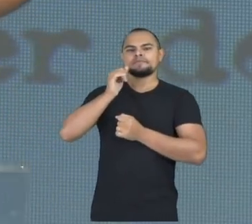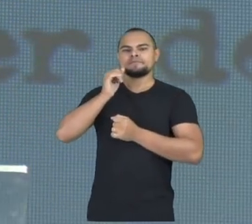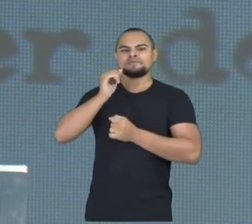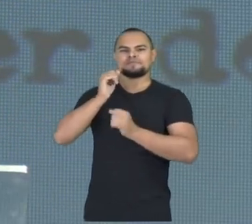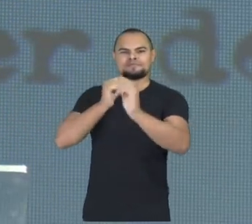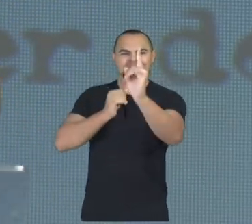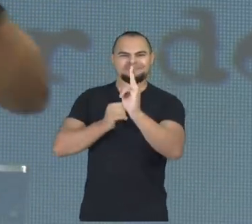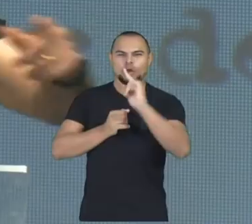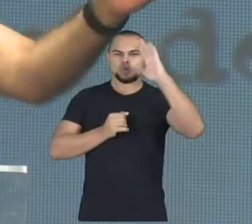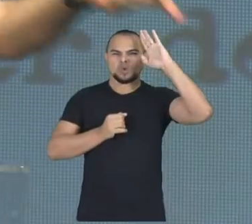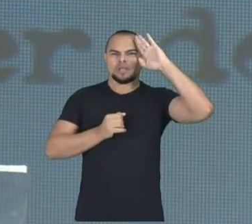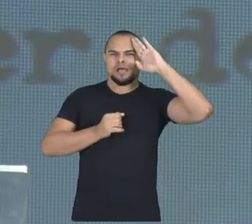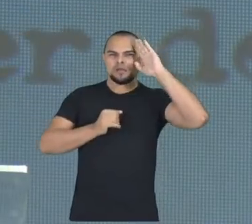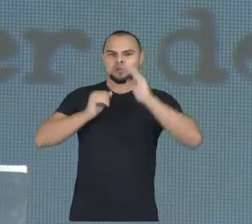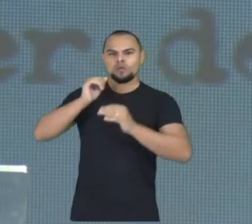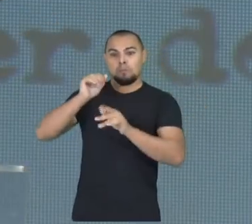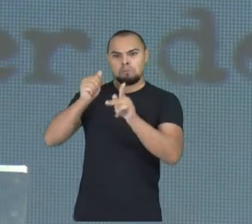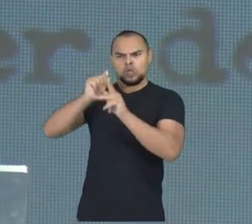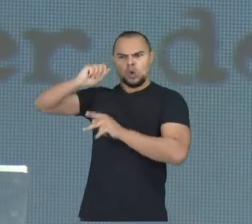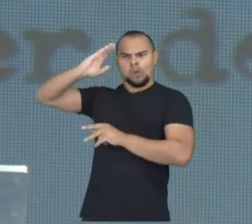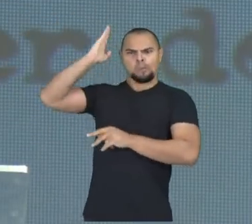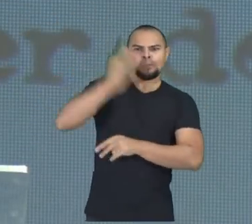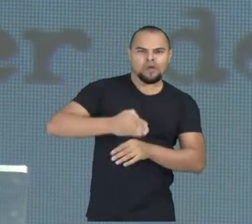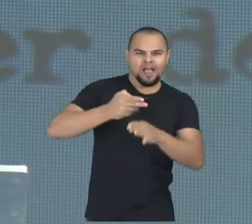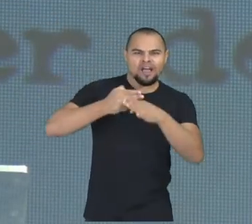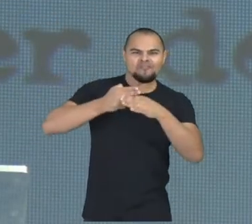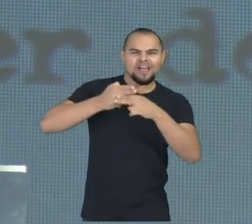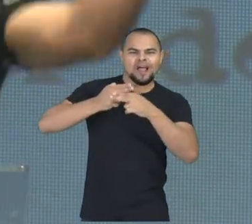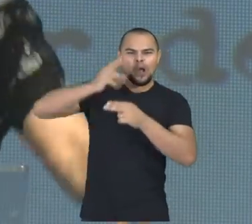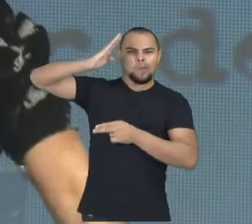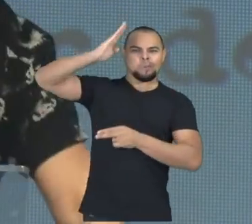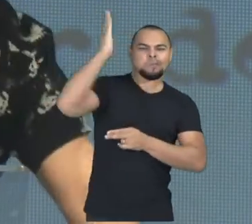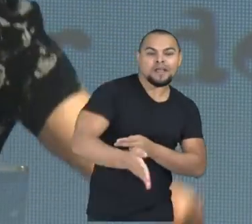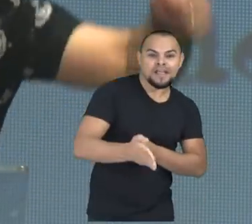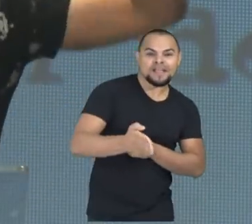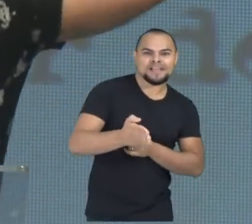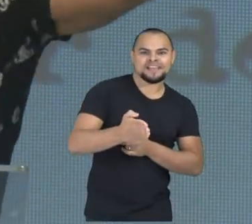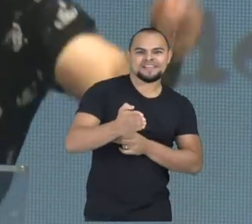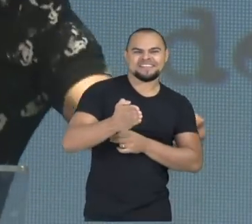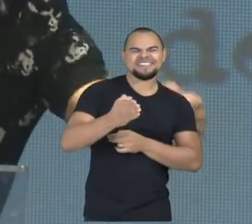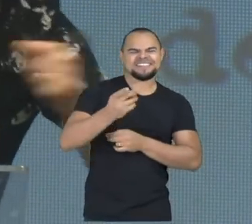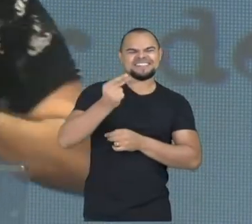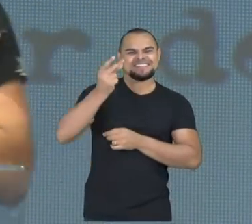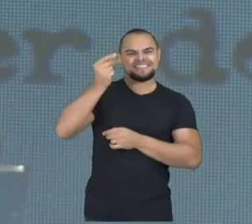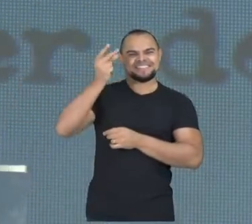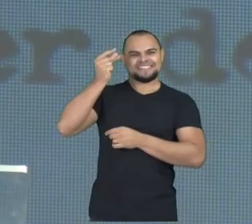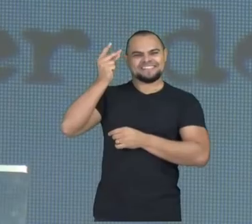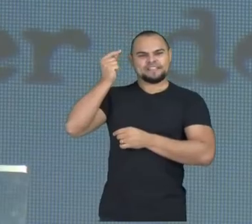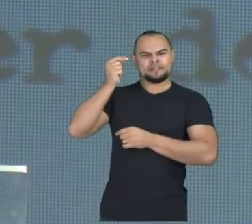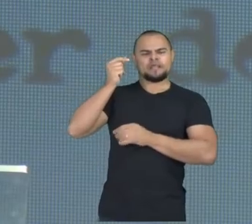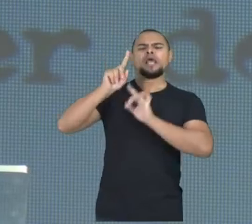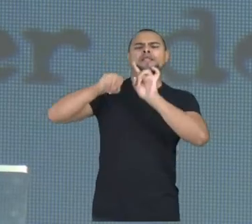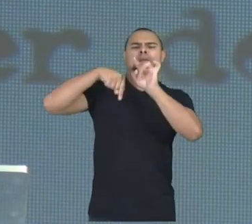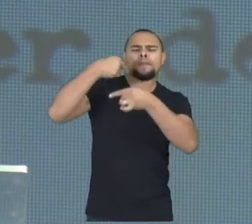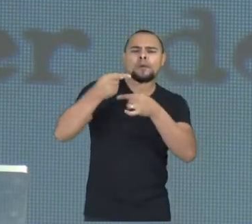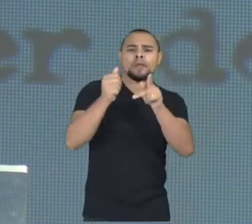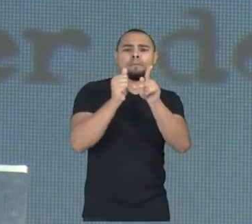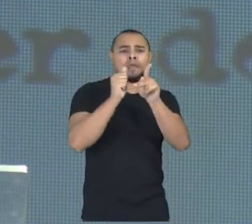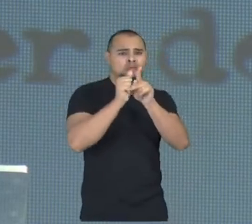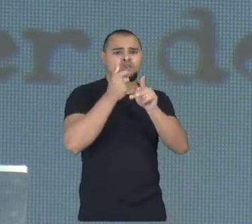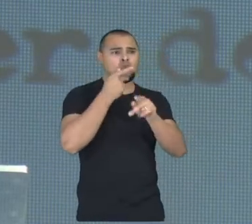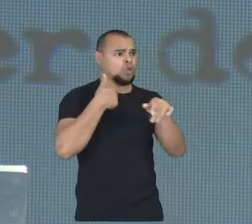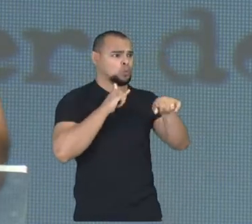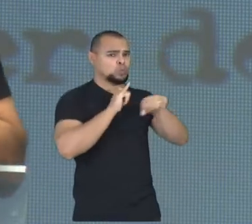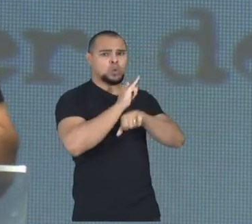orelha do soldado, e lá na frente, primeiro Pedro está tentando cortar a orelha do soldado que vai prender Jesus, e lá na frente Pedro está negando